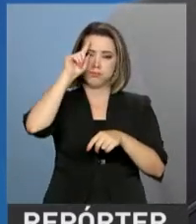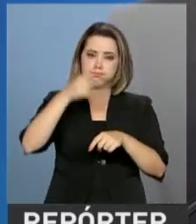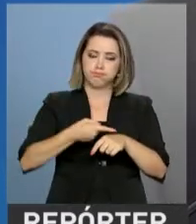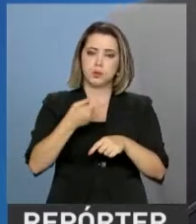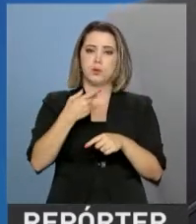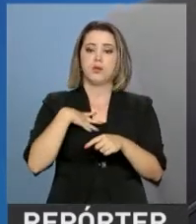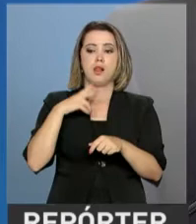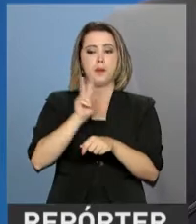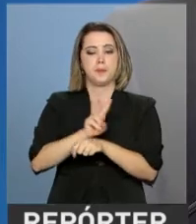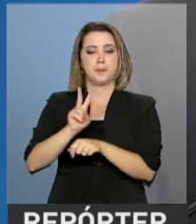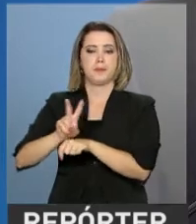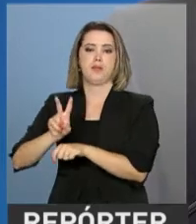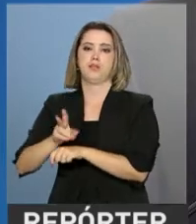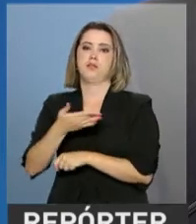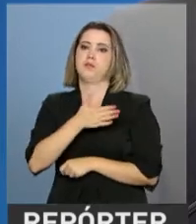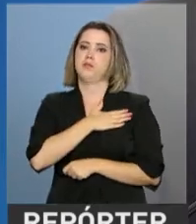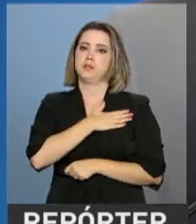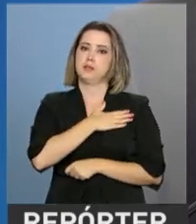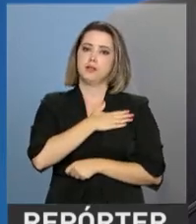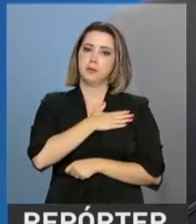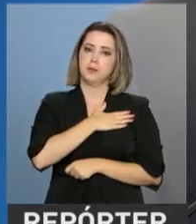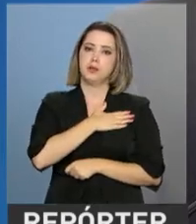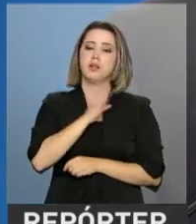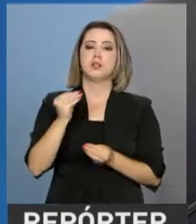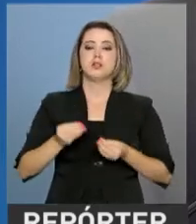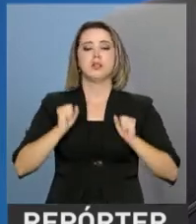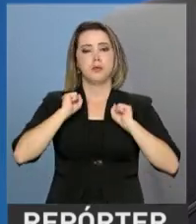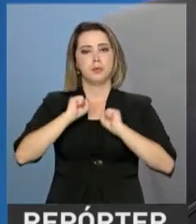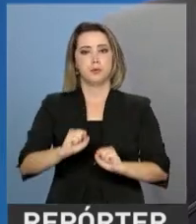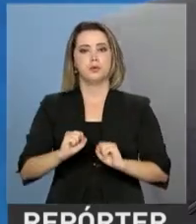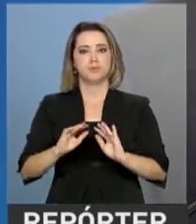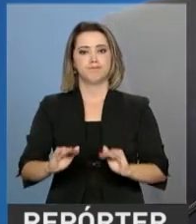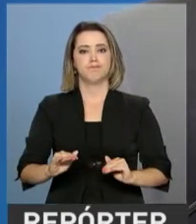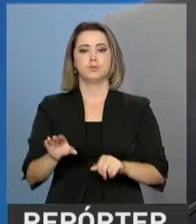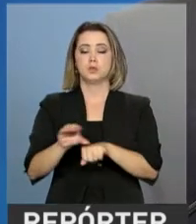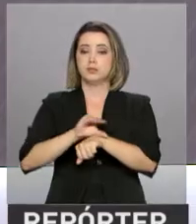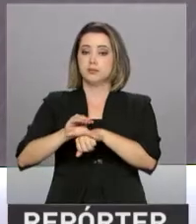defesa da pátria e à garantia dos poderes funcionais